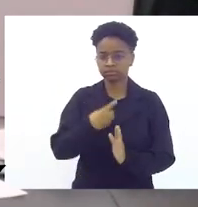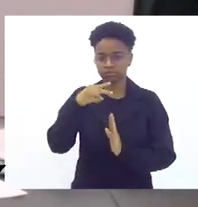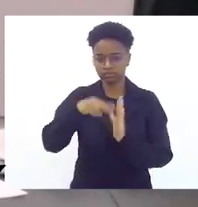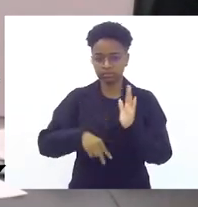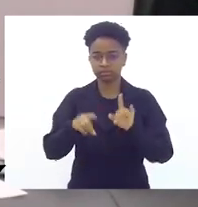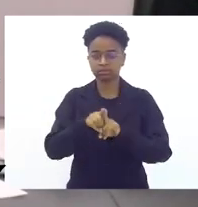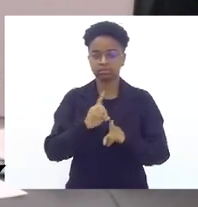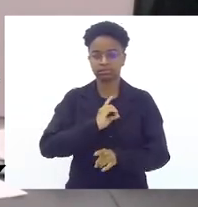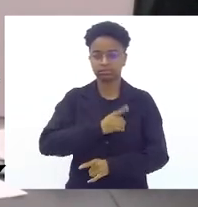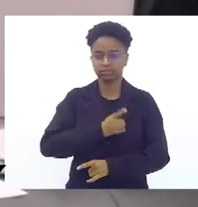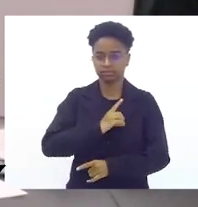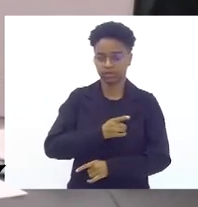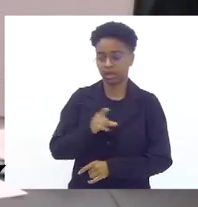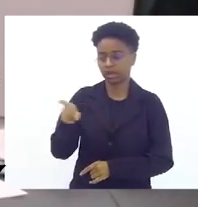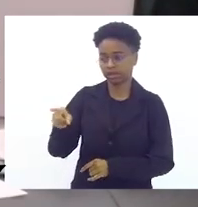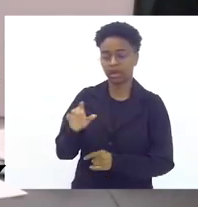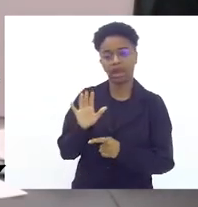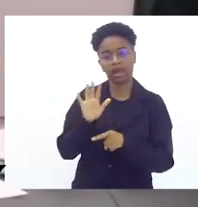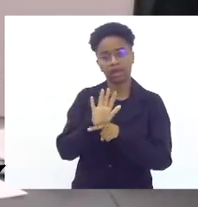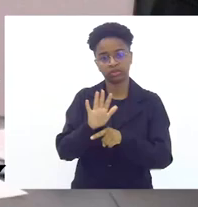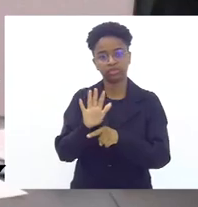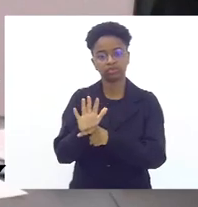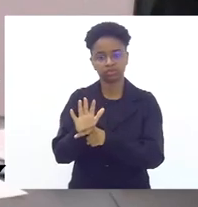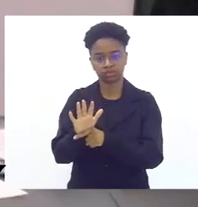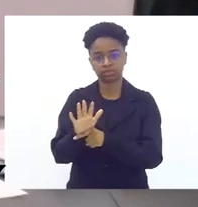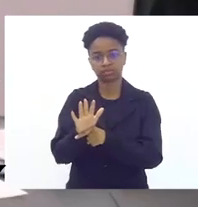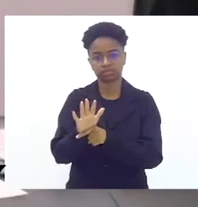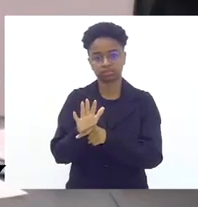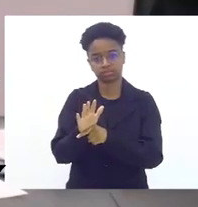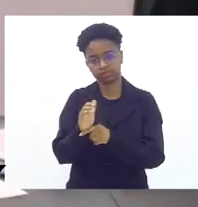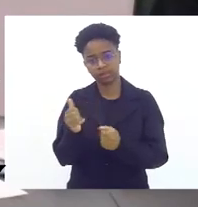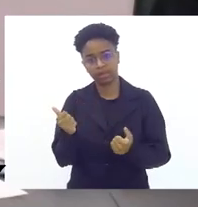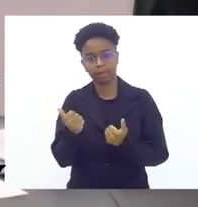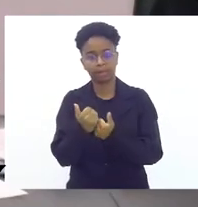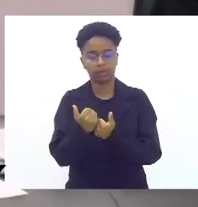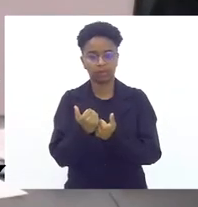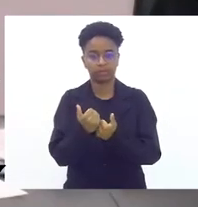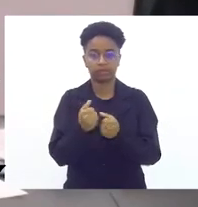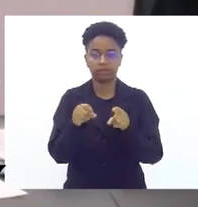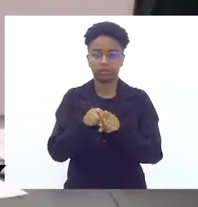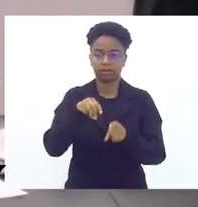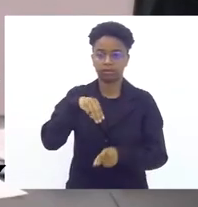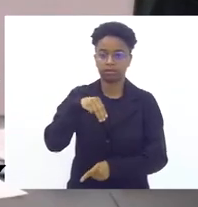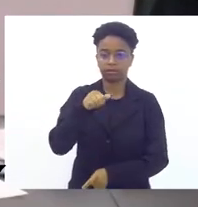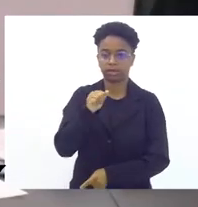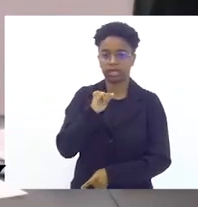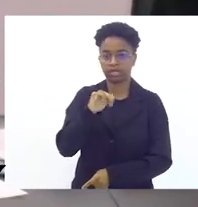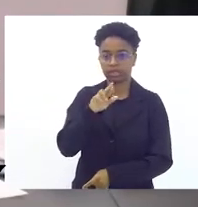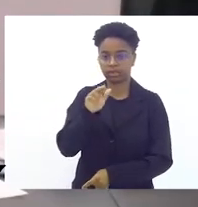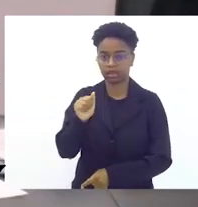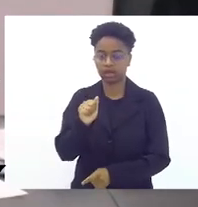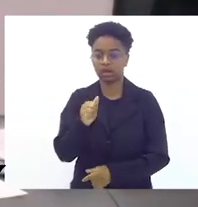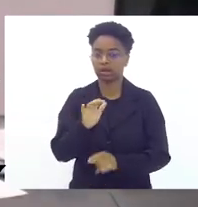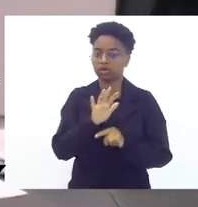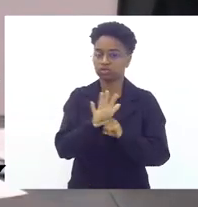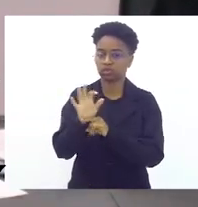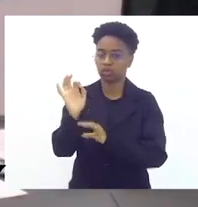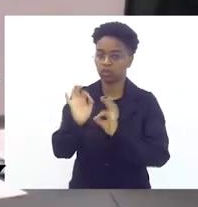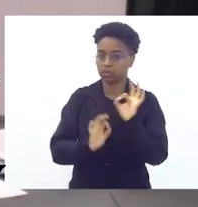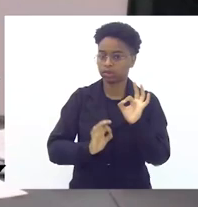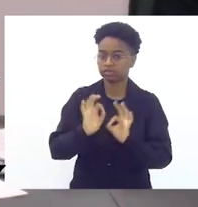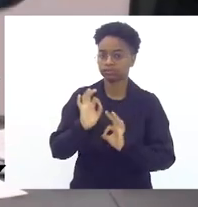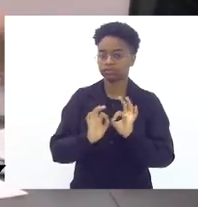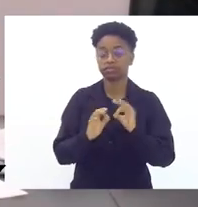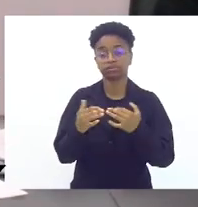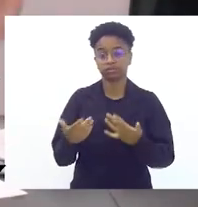o nosso delegado foi um dos que também subsidiou e a maneira Fernandes ajudou a elaborar isso eu já